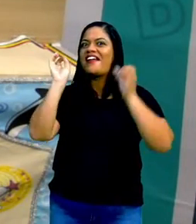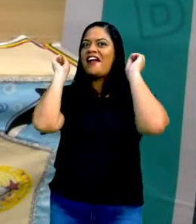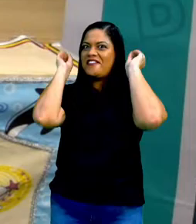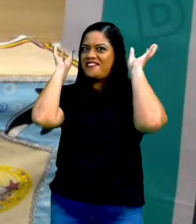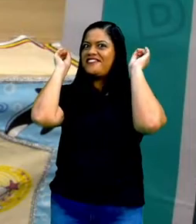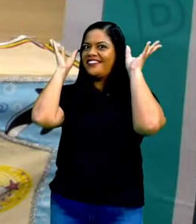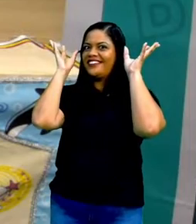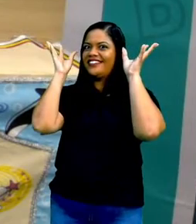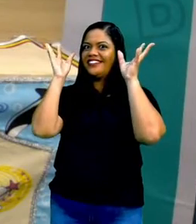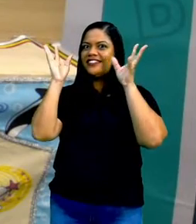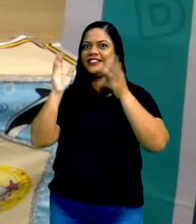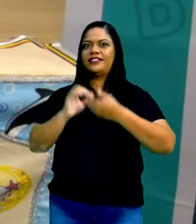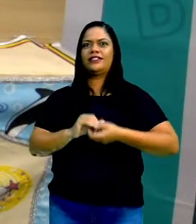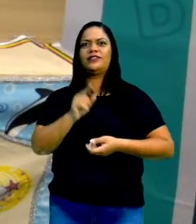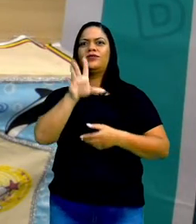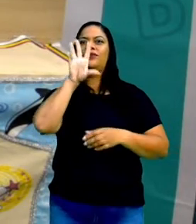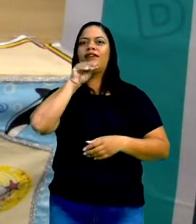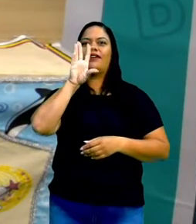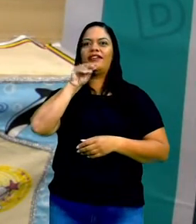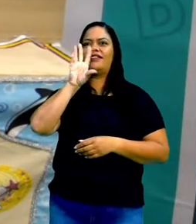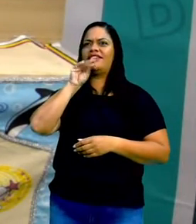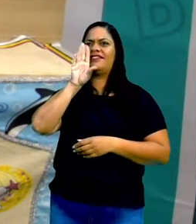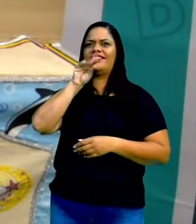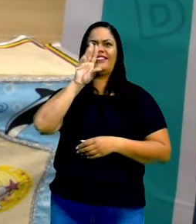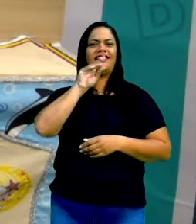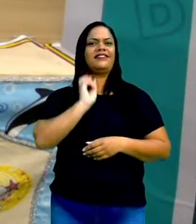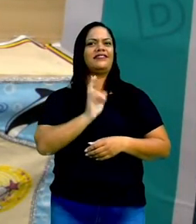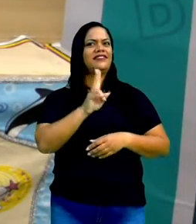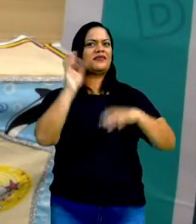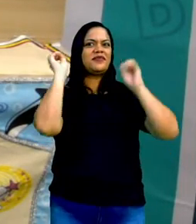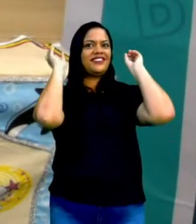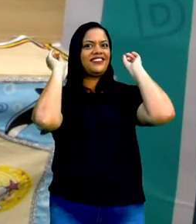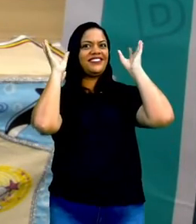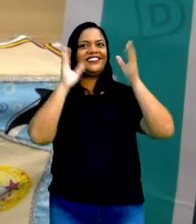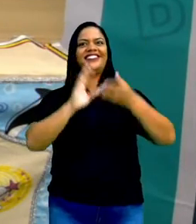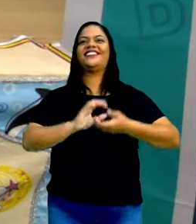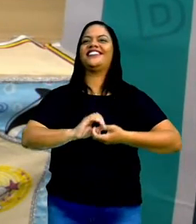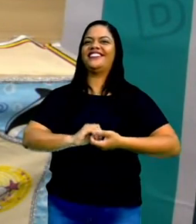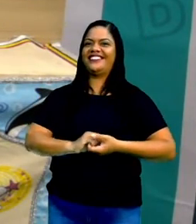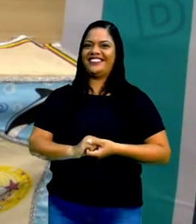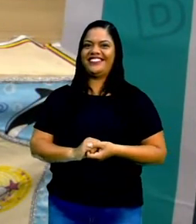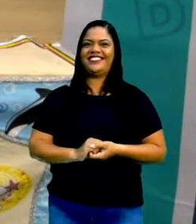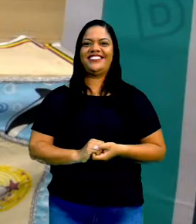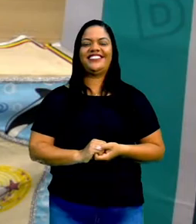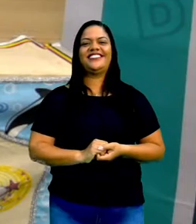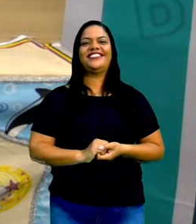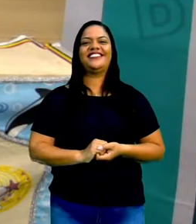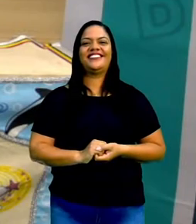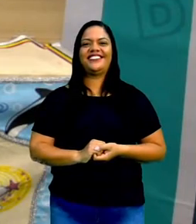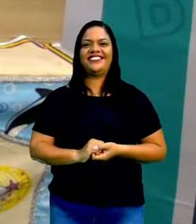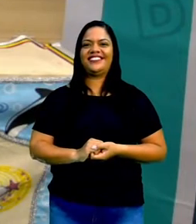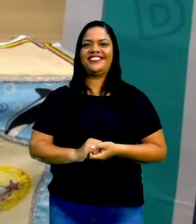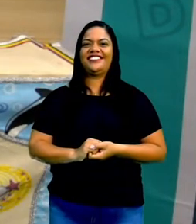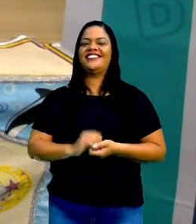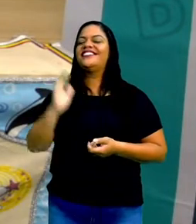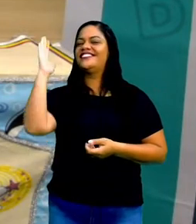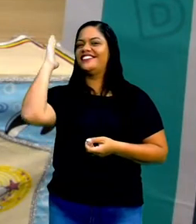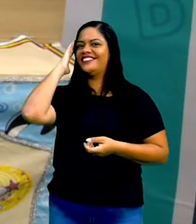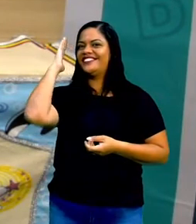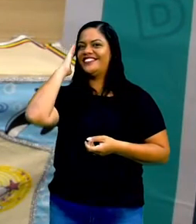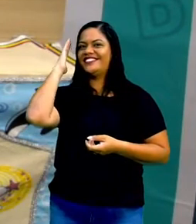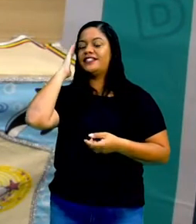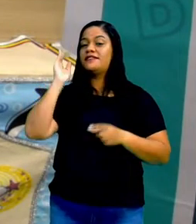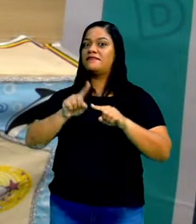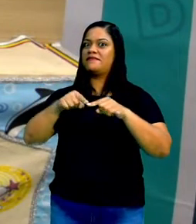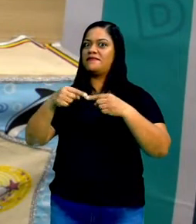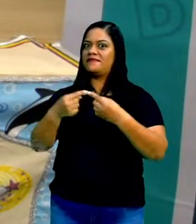leiturinha. Tu tá imitando o que, leiturinha? Um patinho, é? Ai, entendi.